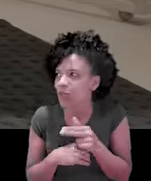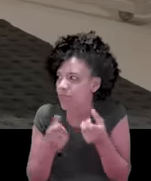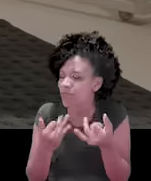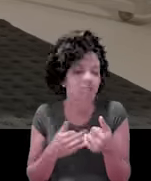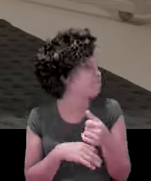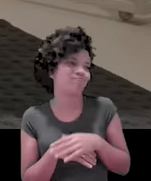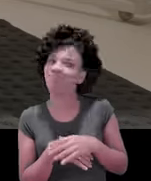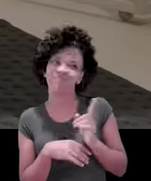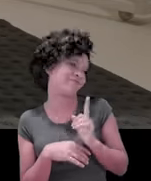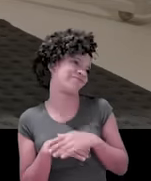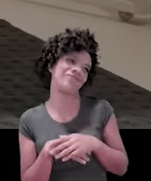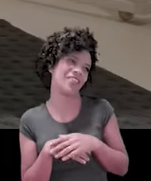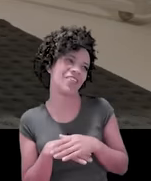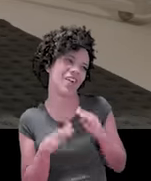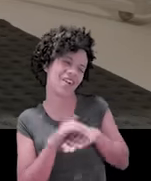nunca